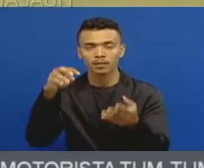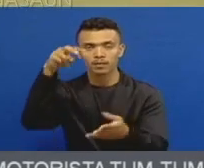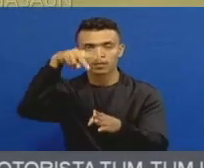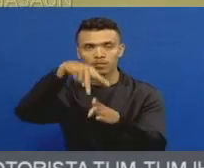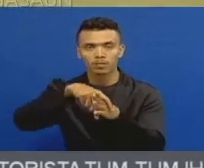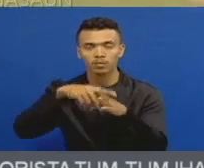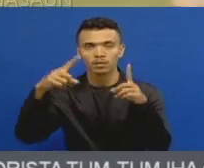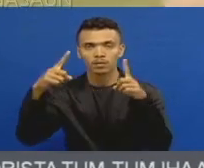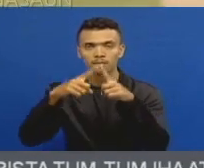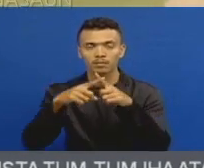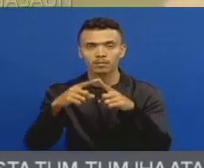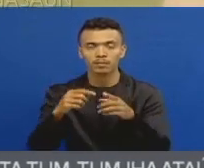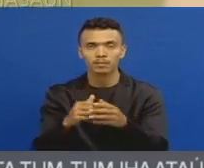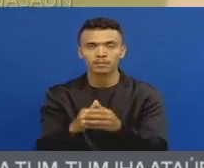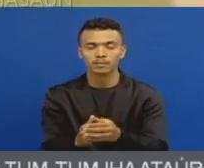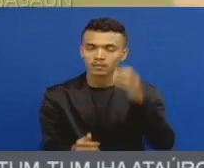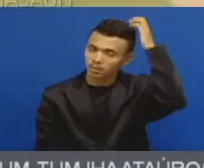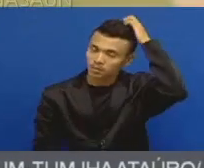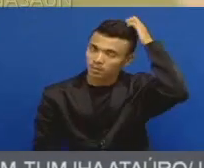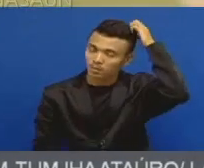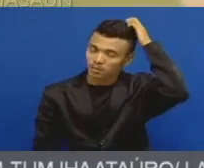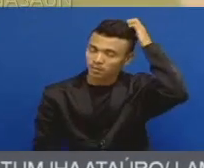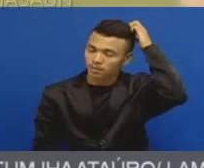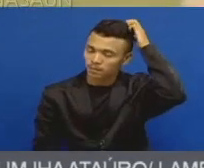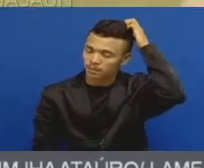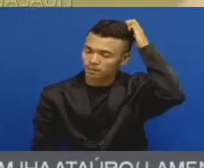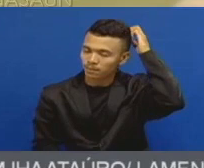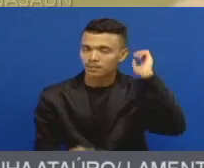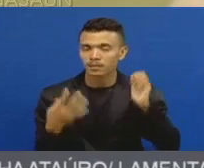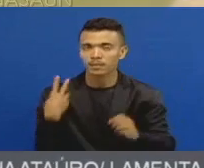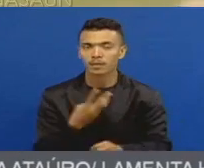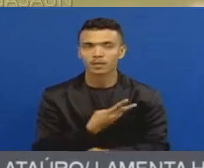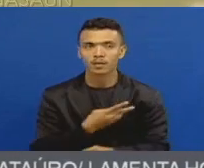Dead ba tamay hindi na makamiya ame